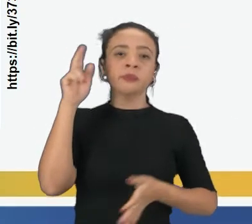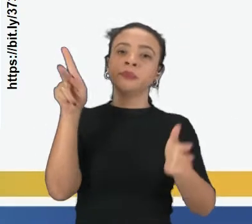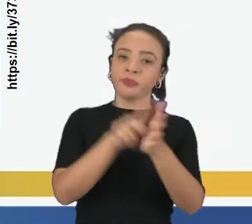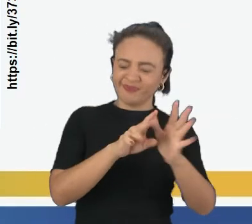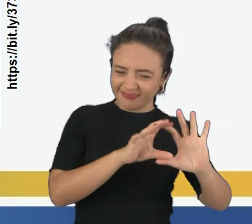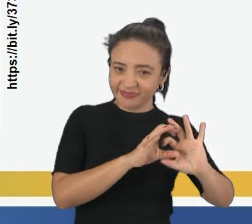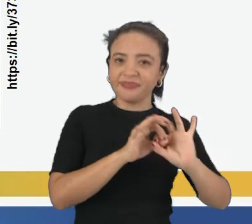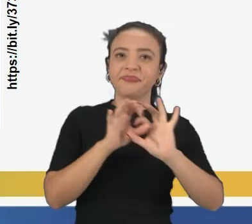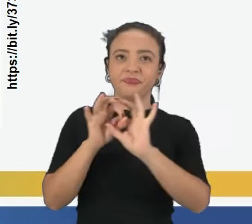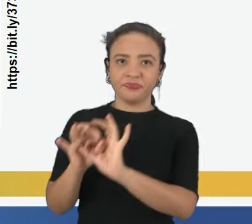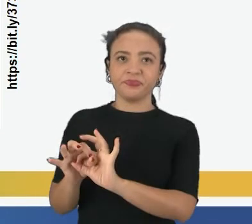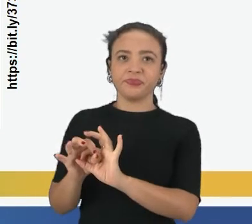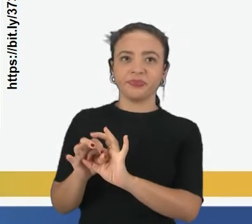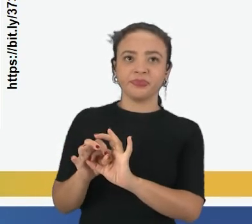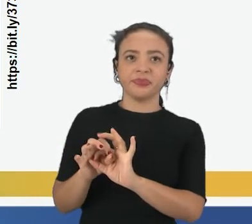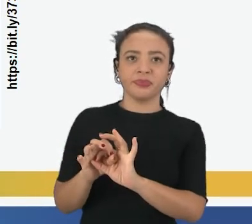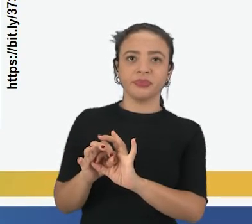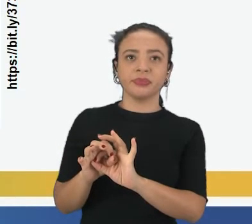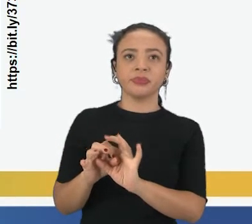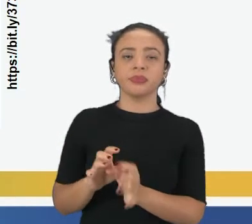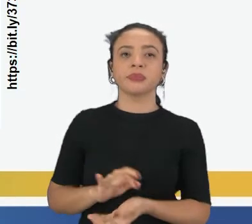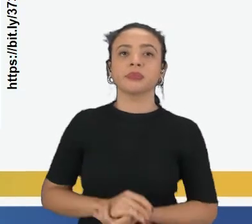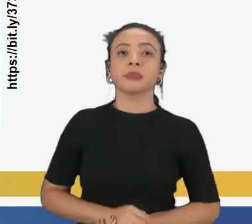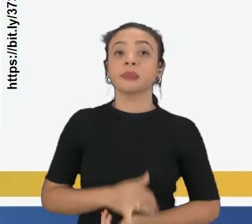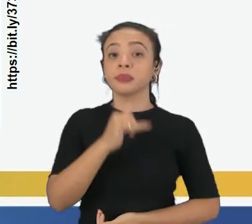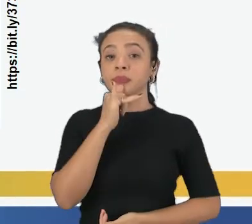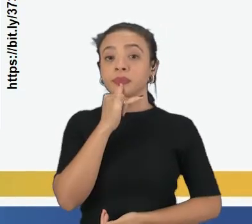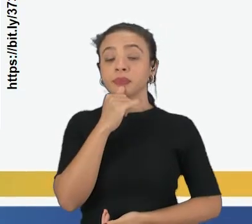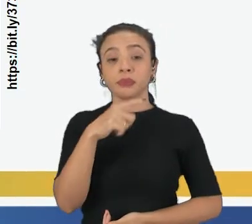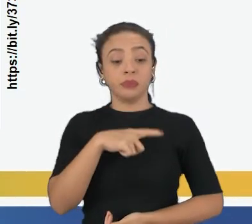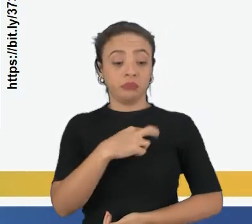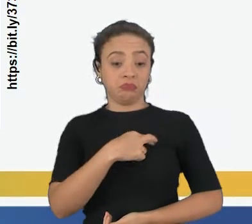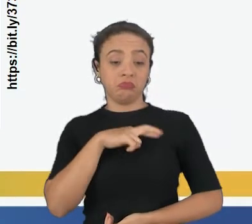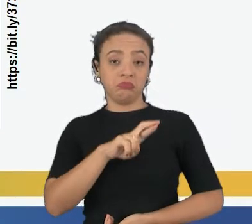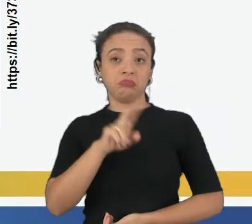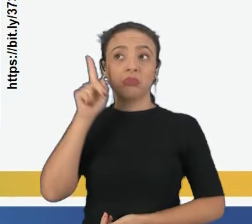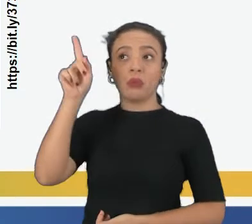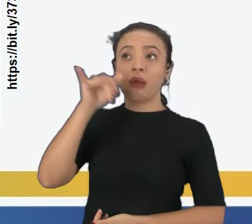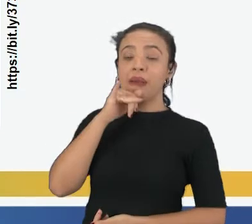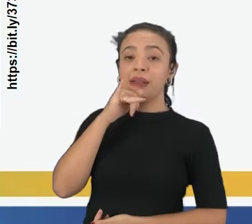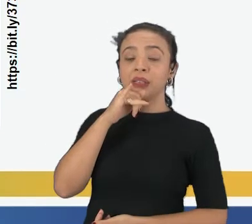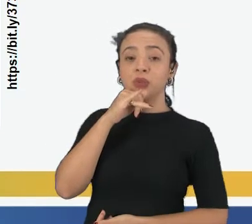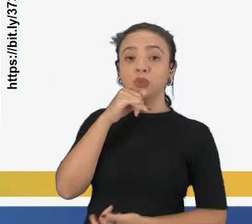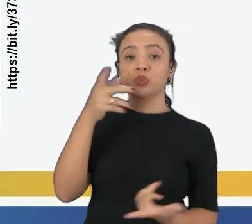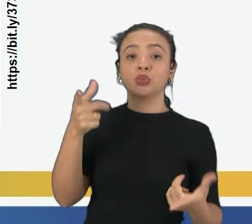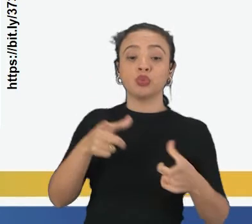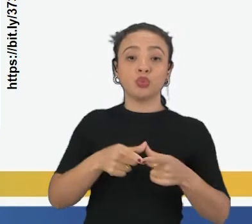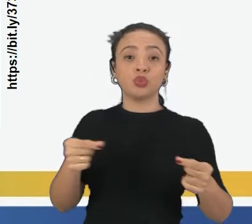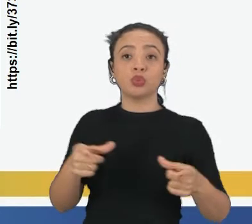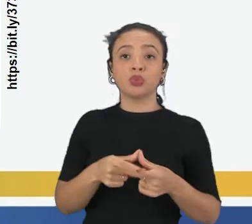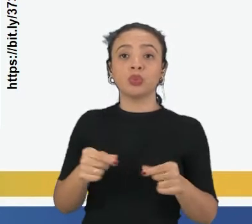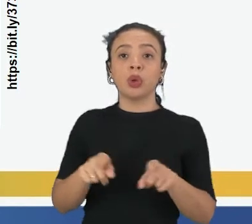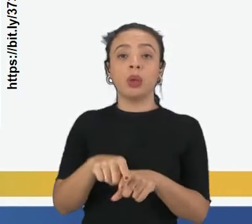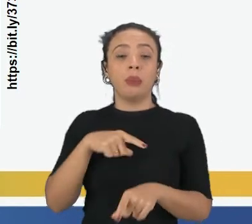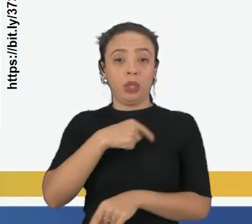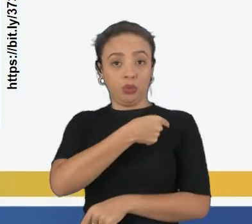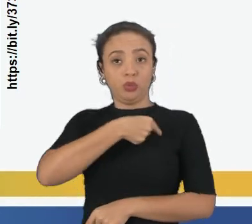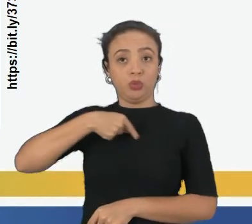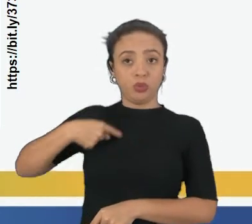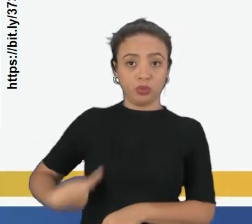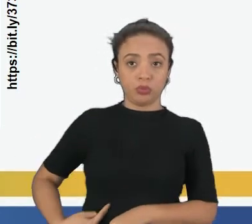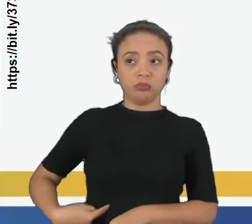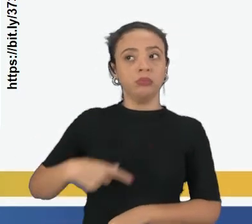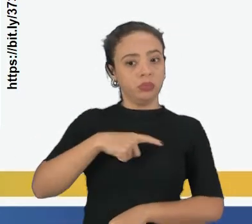a que pertence a ela por exemplo só tem uma religião lá na no Japão tem uma religião lá na China